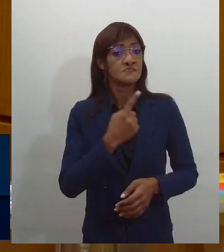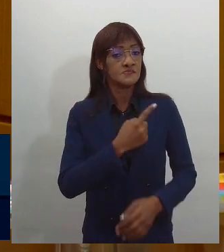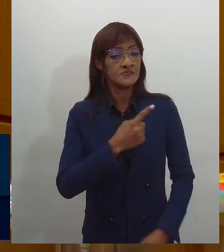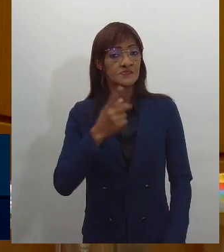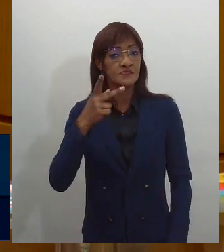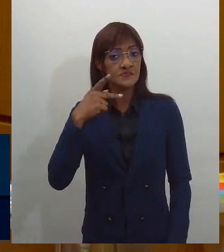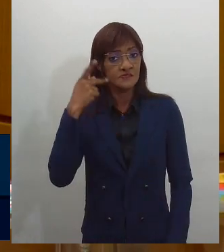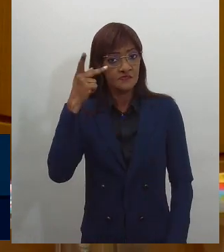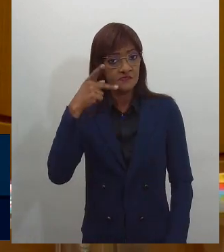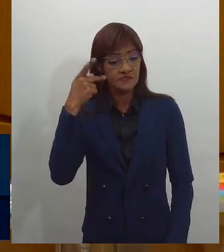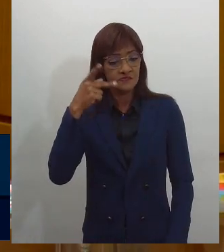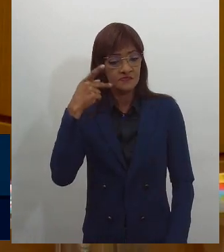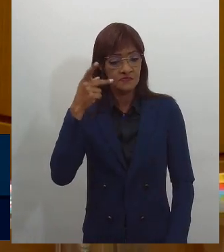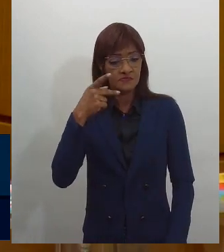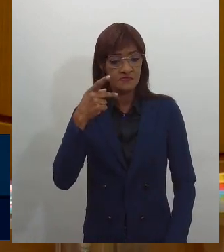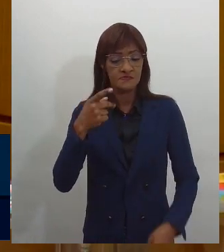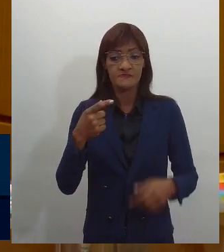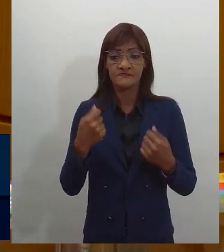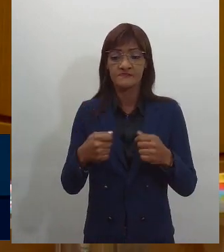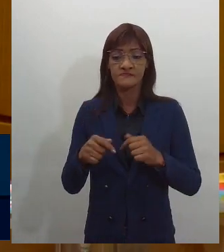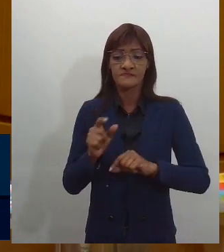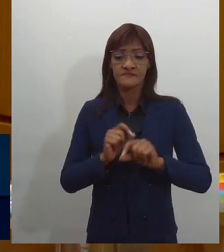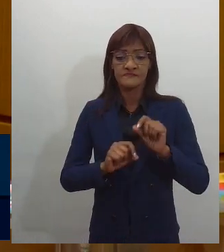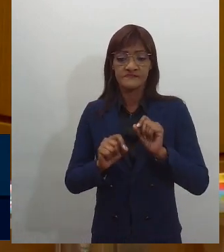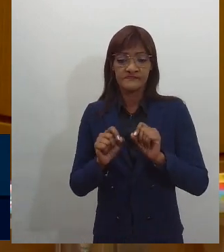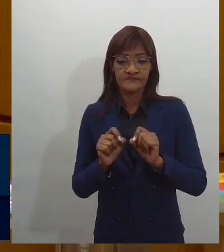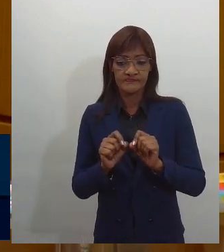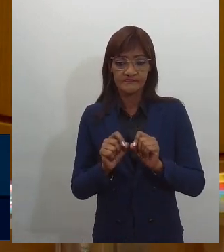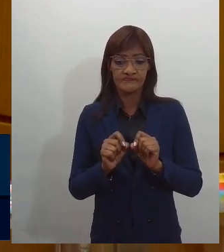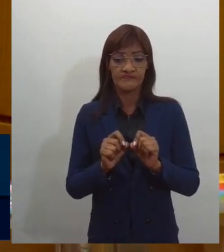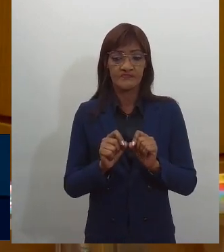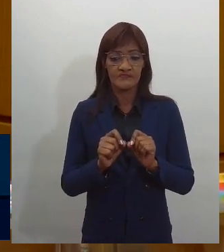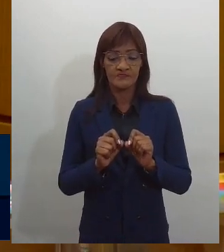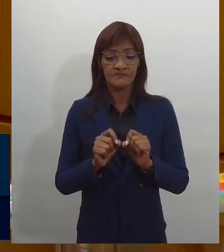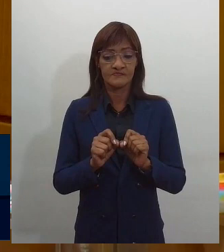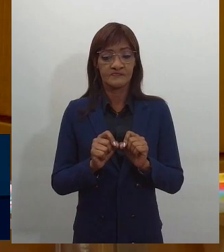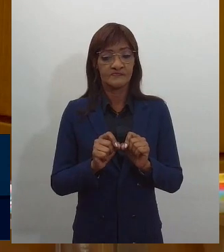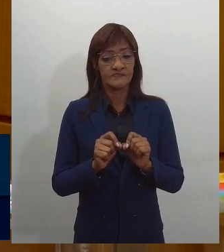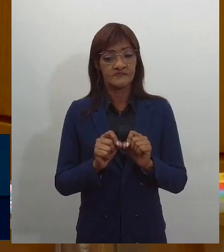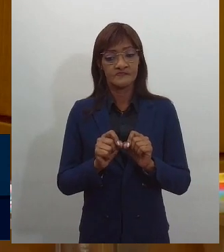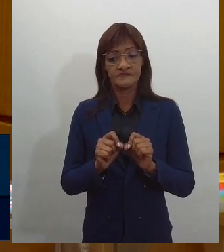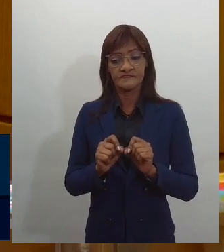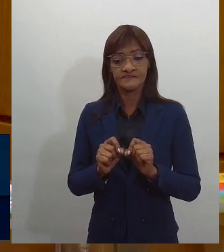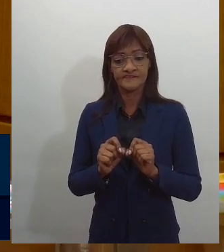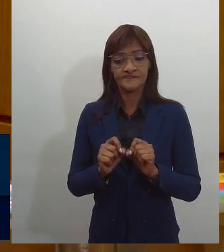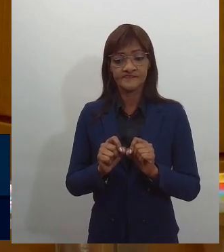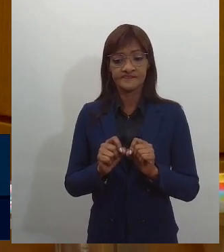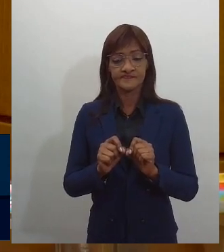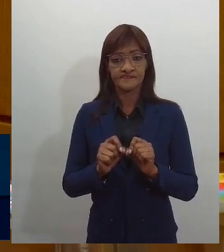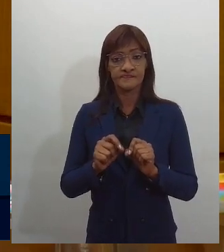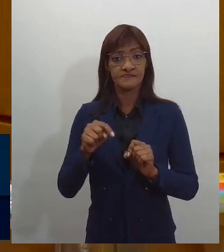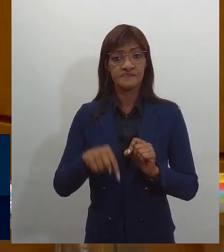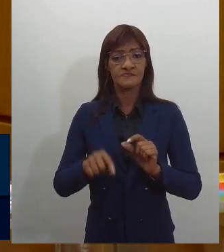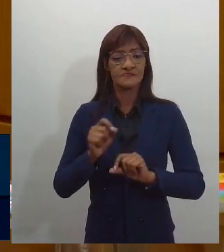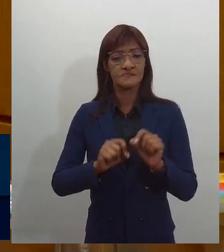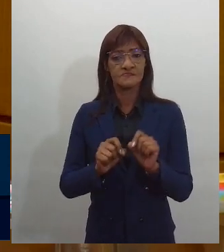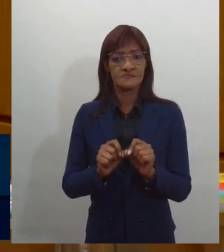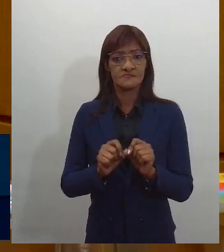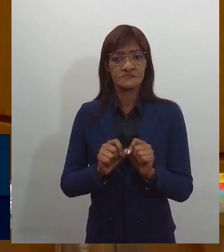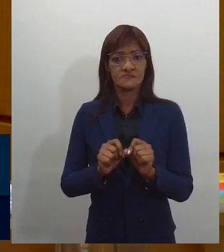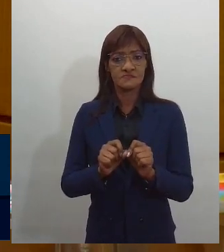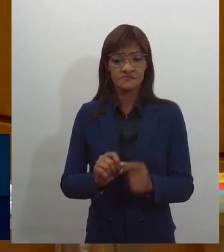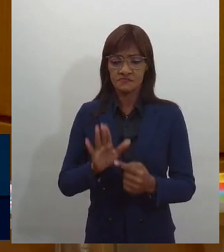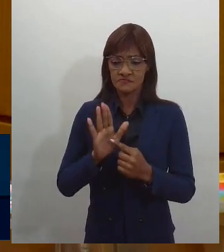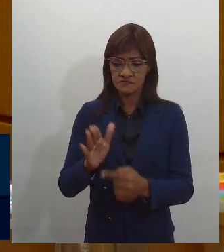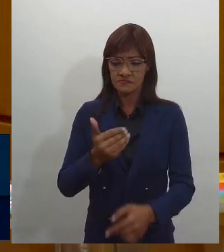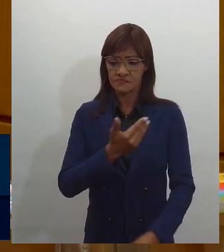deveríamos estar aqui, né, fazendo com que o Governo do Estado, pelo menos, cumpra